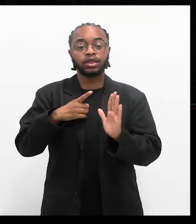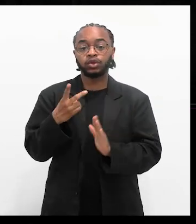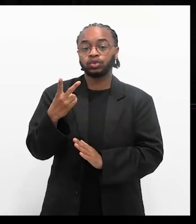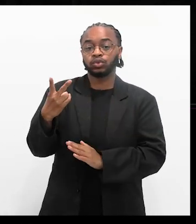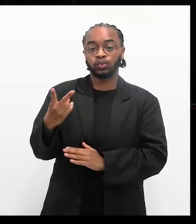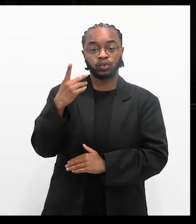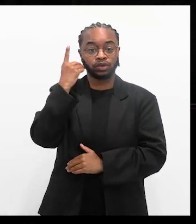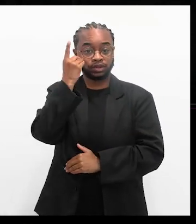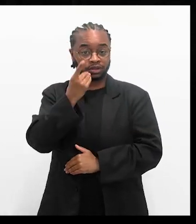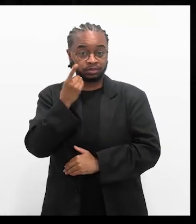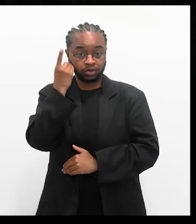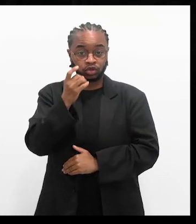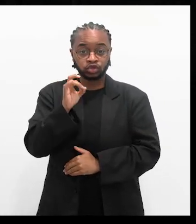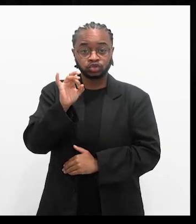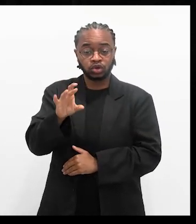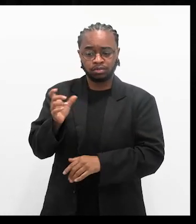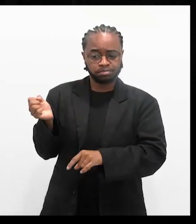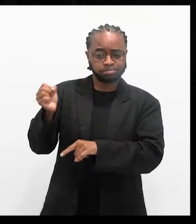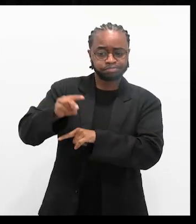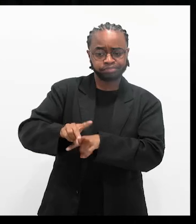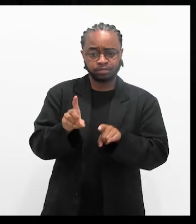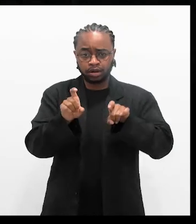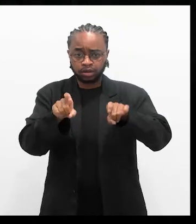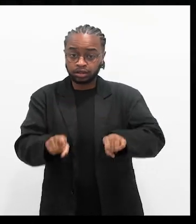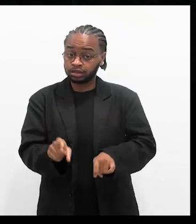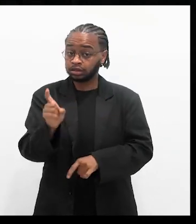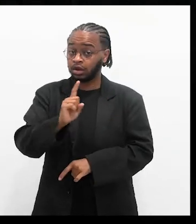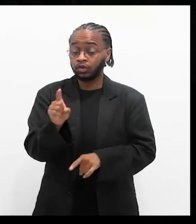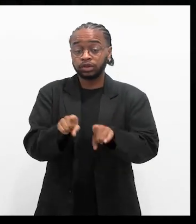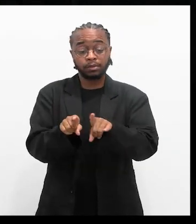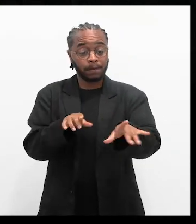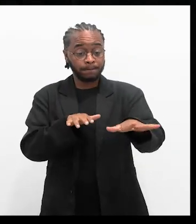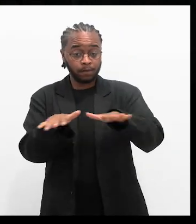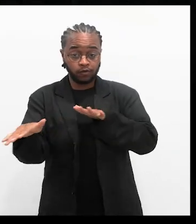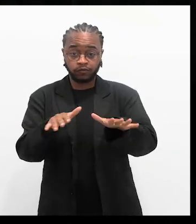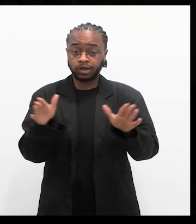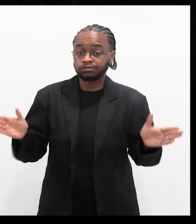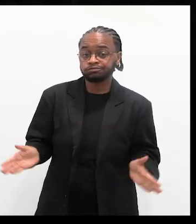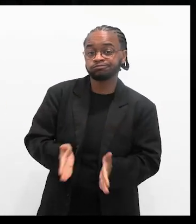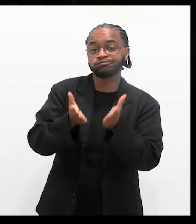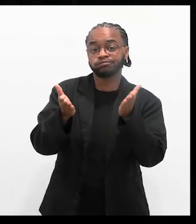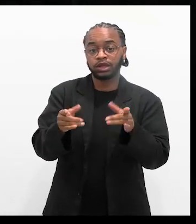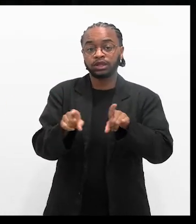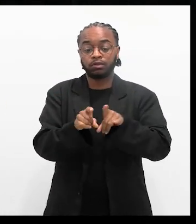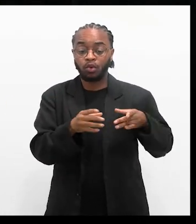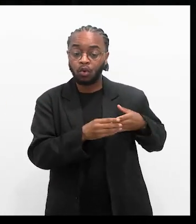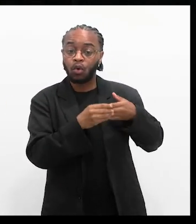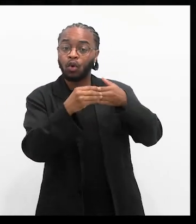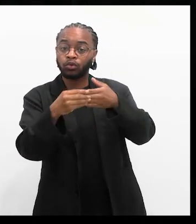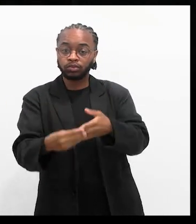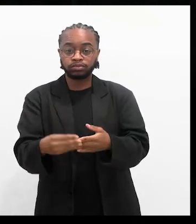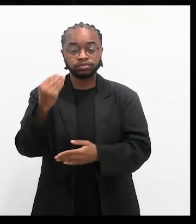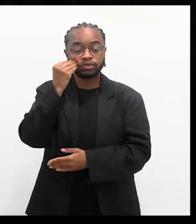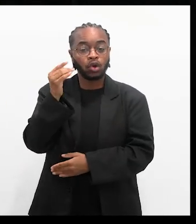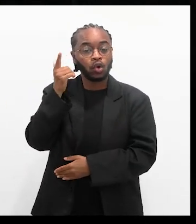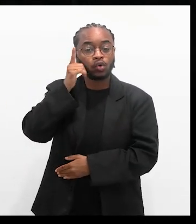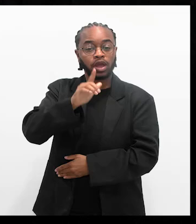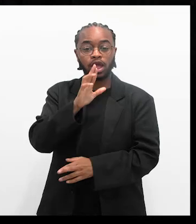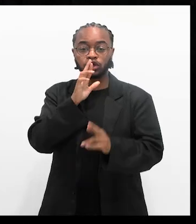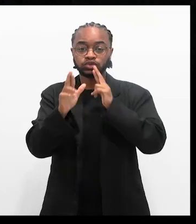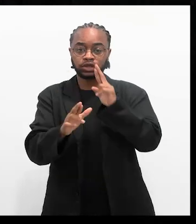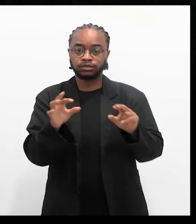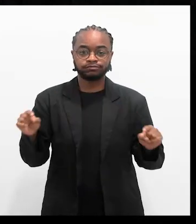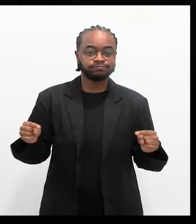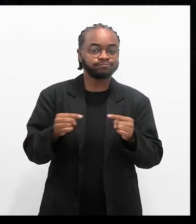duas parlamentares que não apenas ocupam mandatos. Elas os movimentam, moldam e direcionam para